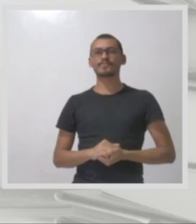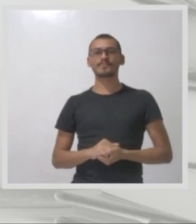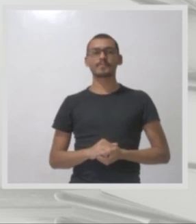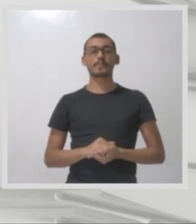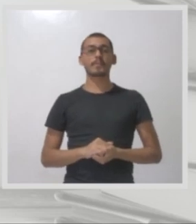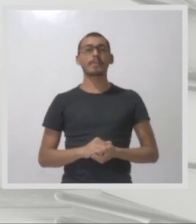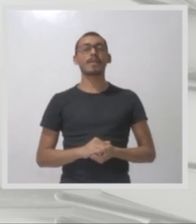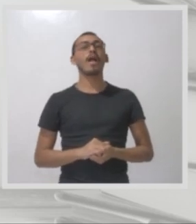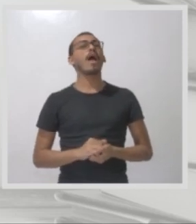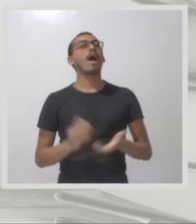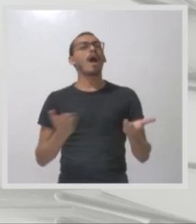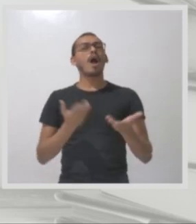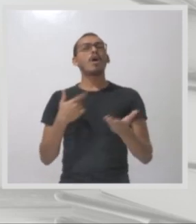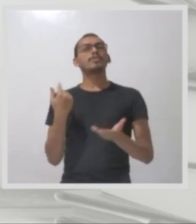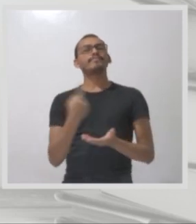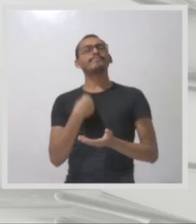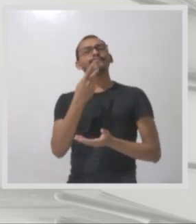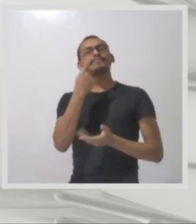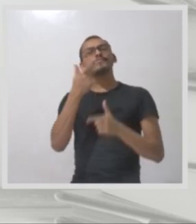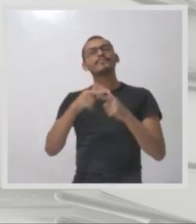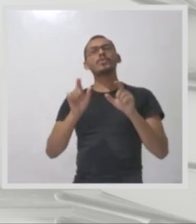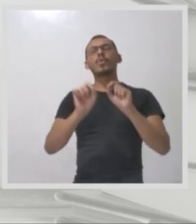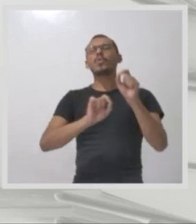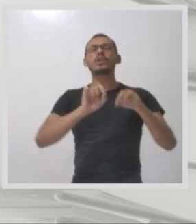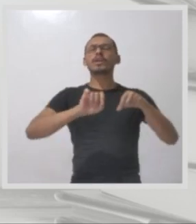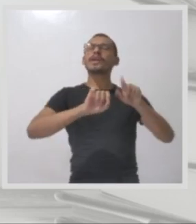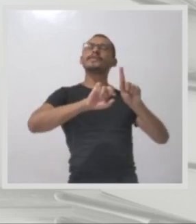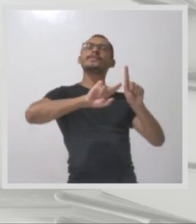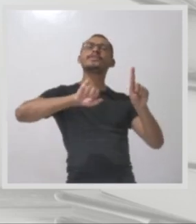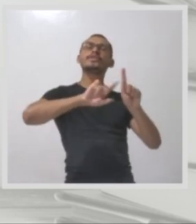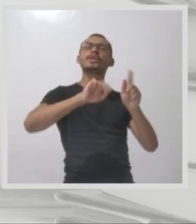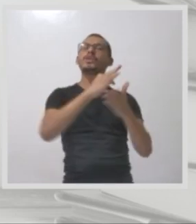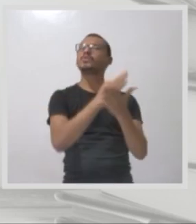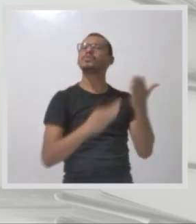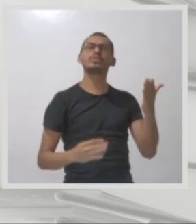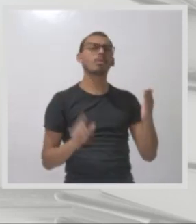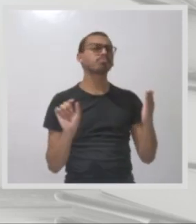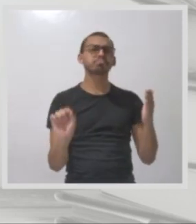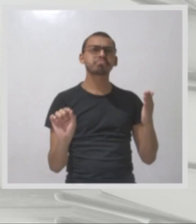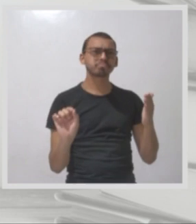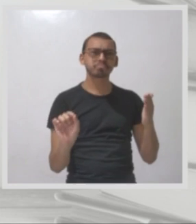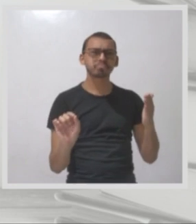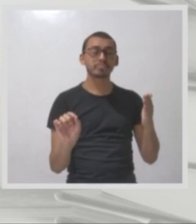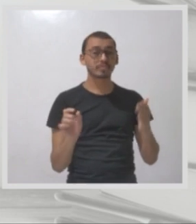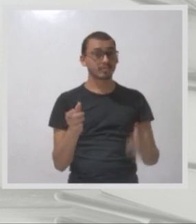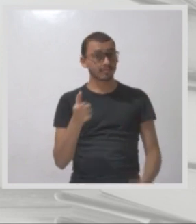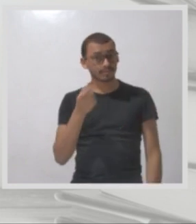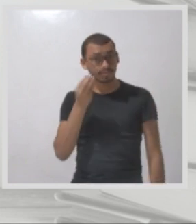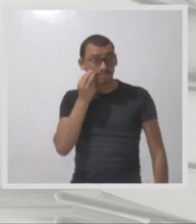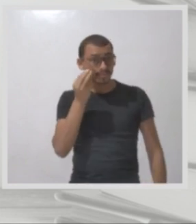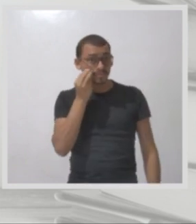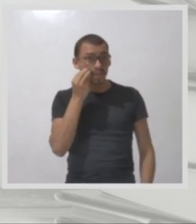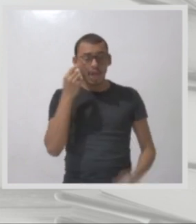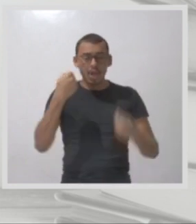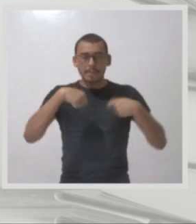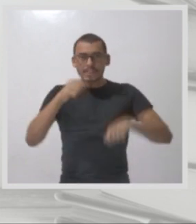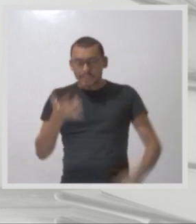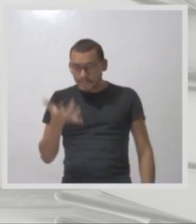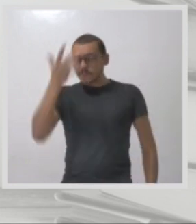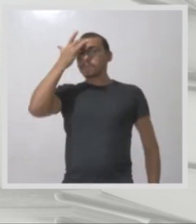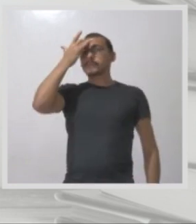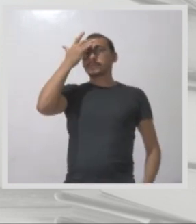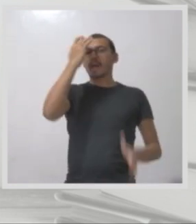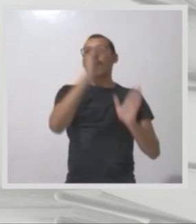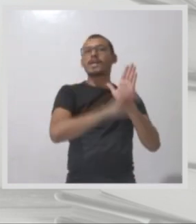assunto? Vamos conversar primeiramente sobre o que é gênero textual. Preste muita atenção, você não precisa memorizar esse